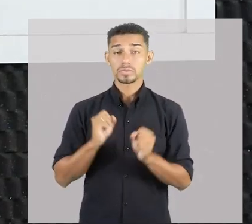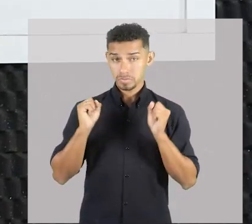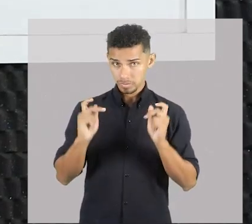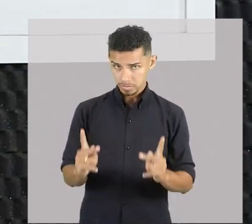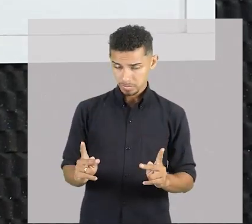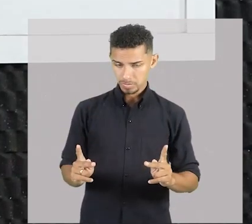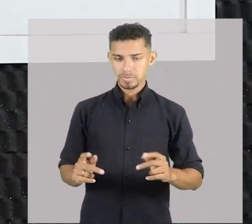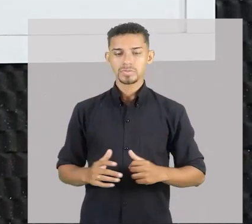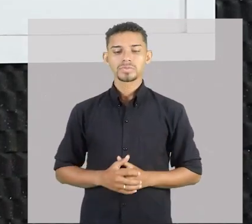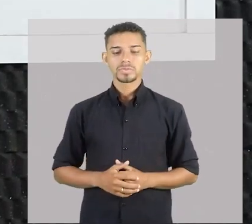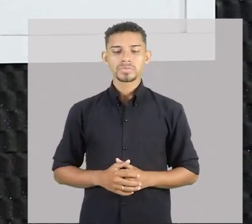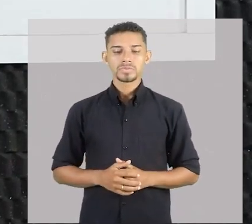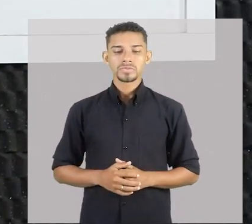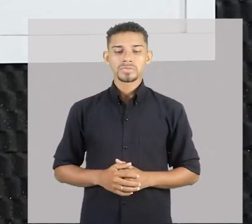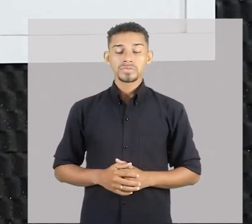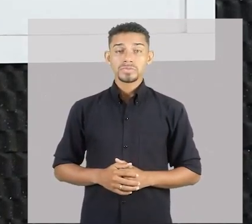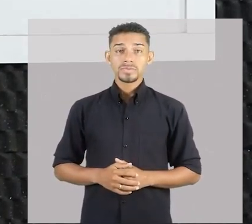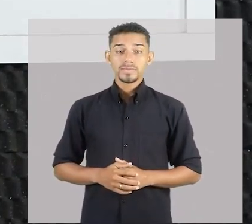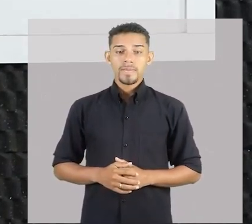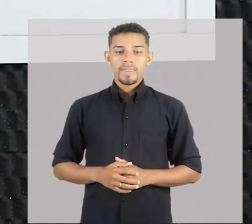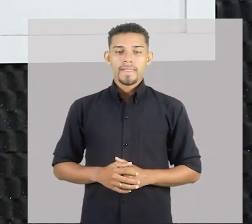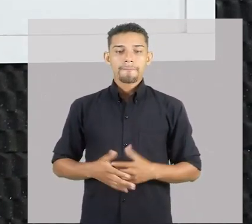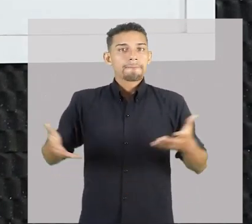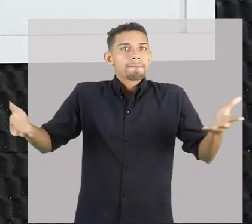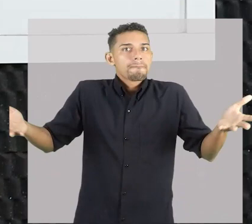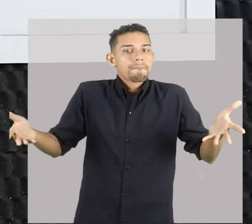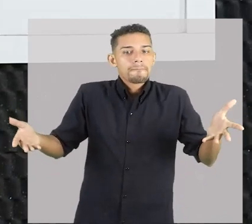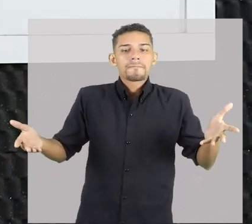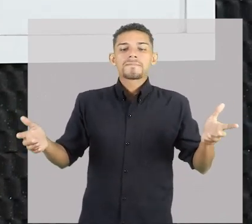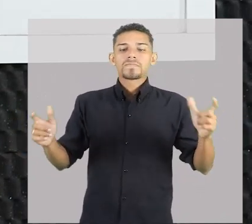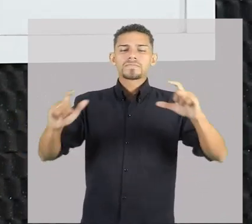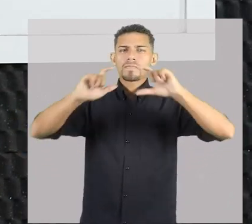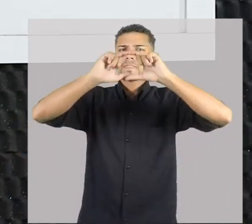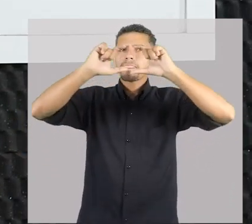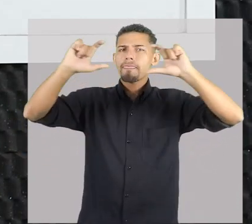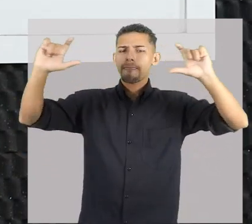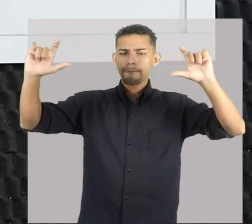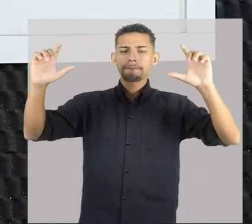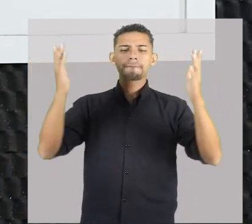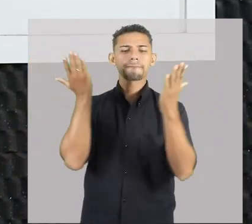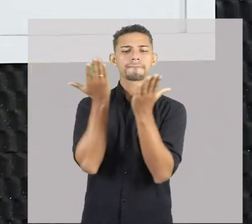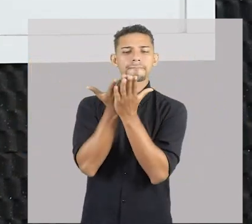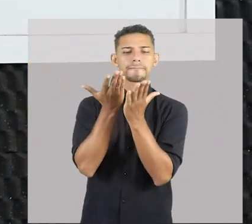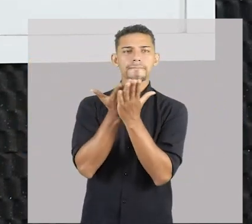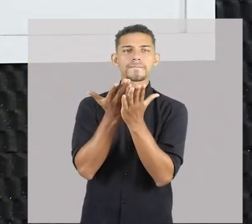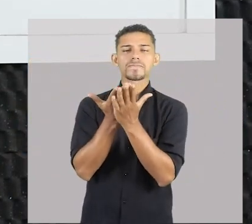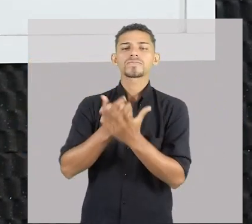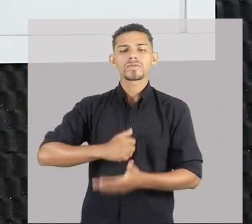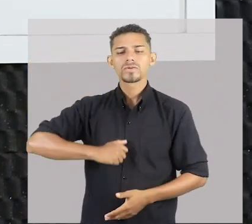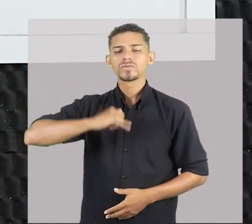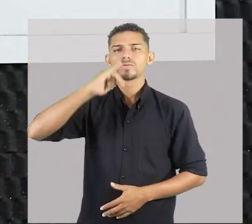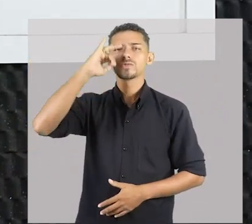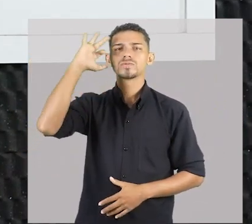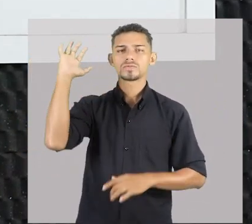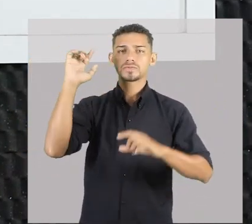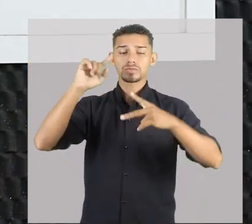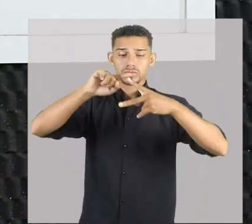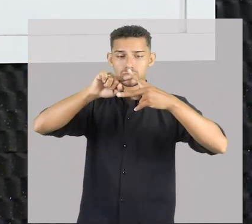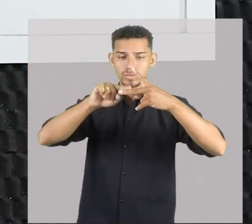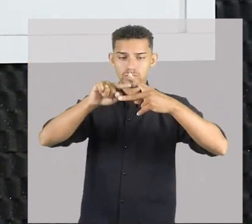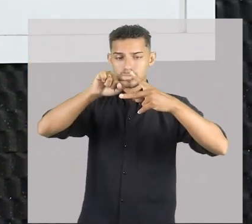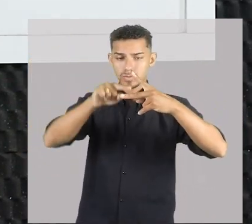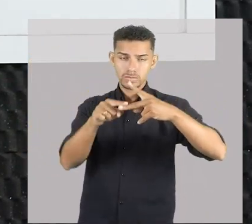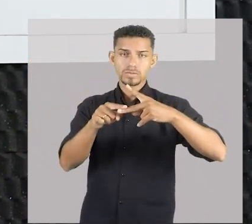Beleza? E agora nós vamos para o subtítulo da nossa aula, que é velocidade angular,